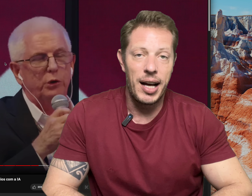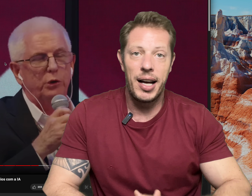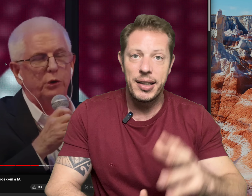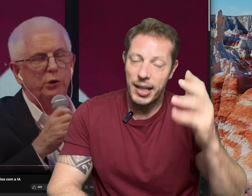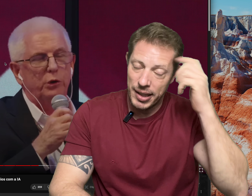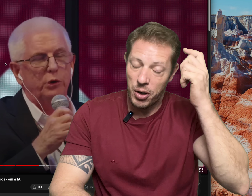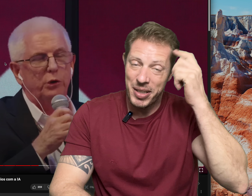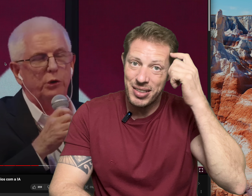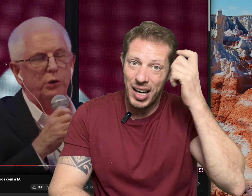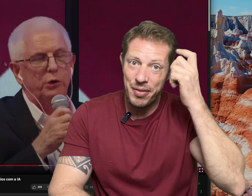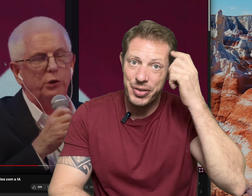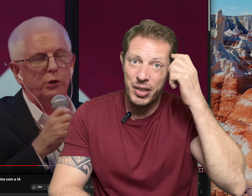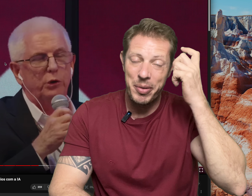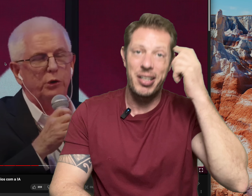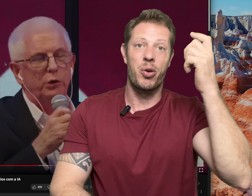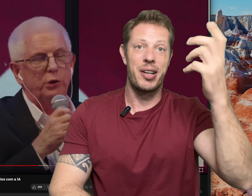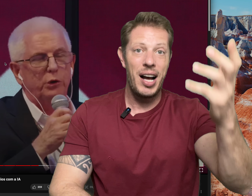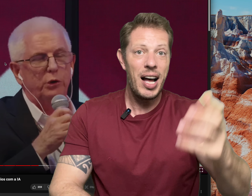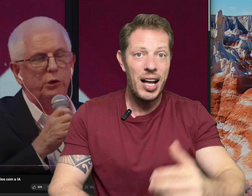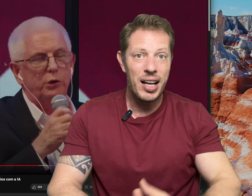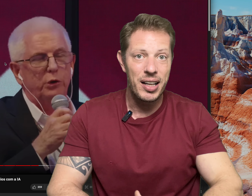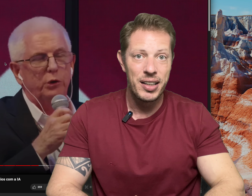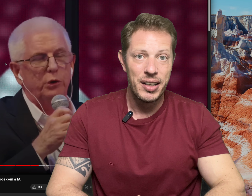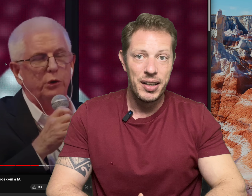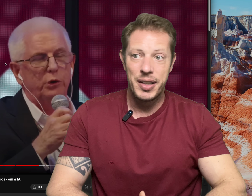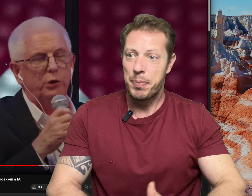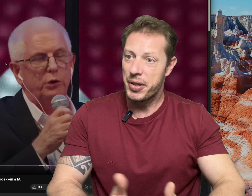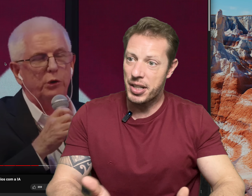Galera, tá, tem que começar, vocês têm que começar a acordar.